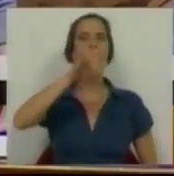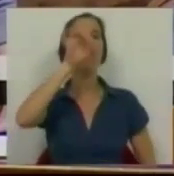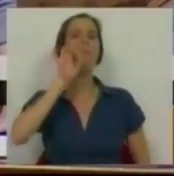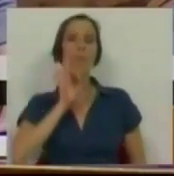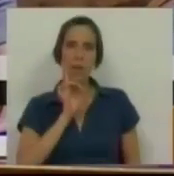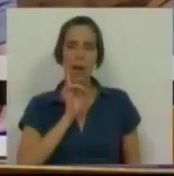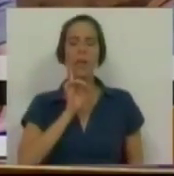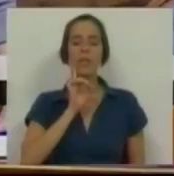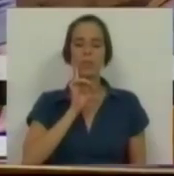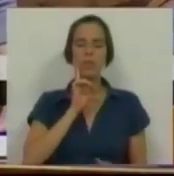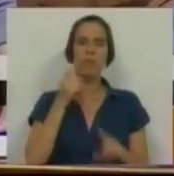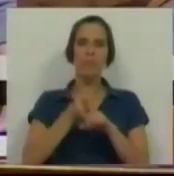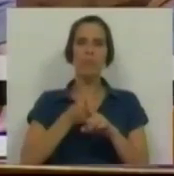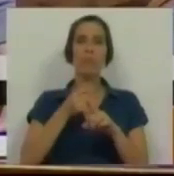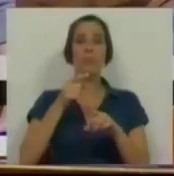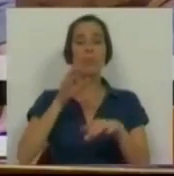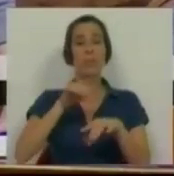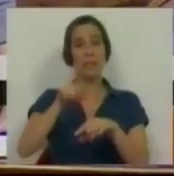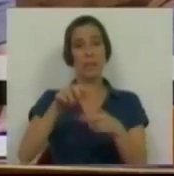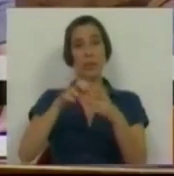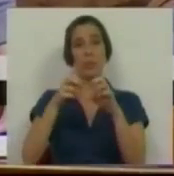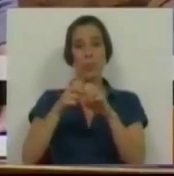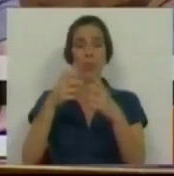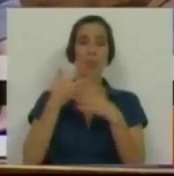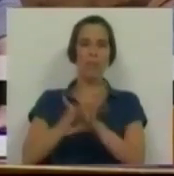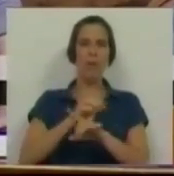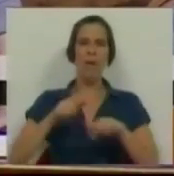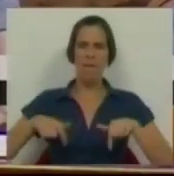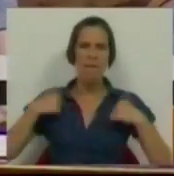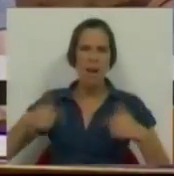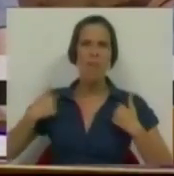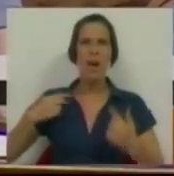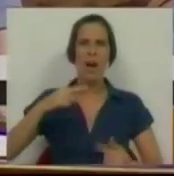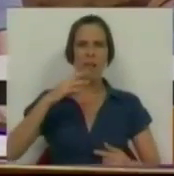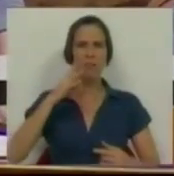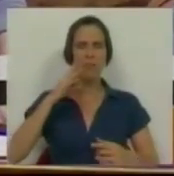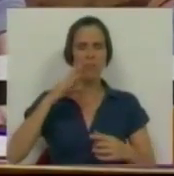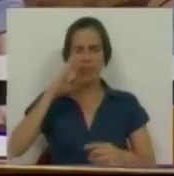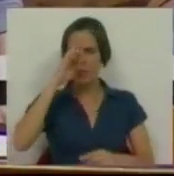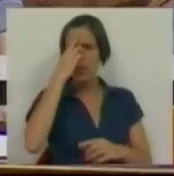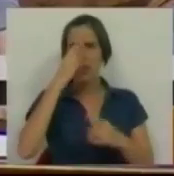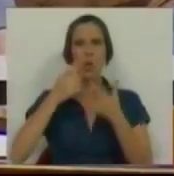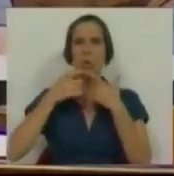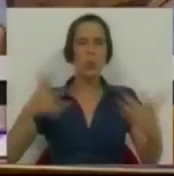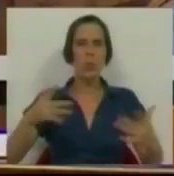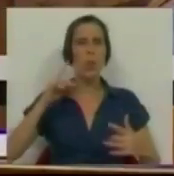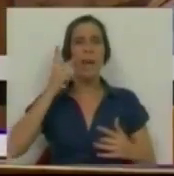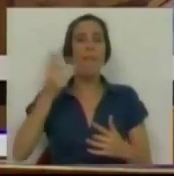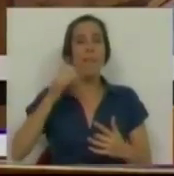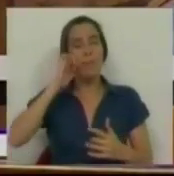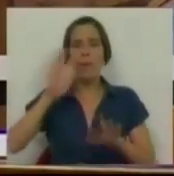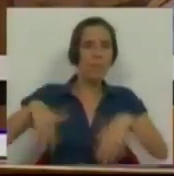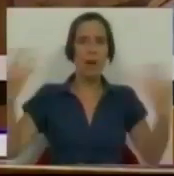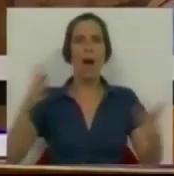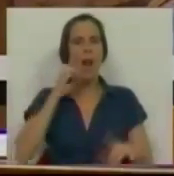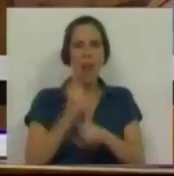das mulheres que combatem este flagelo com uma entrega total, arriscando quase tudo.